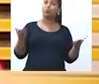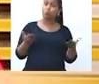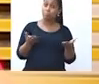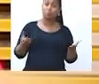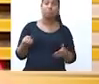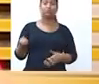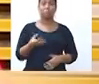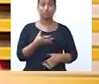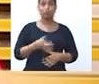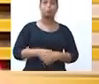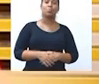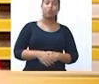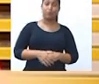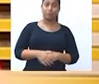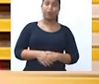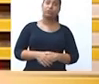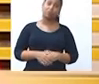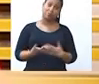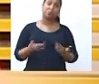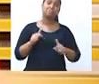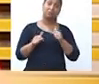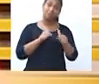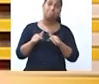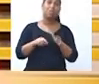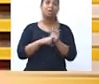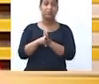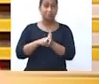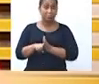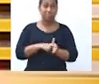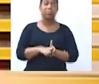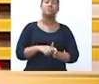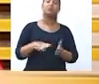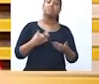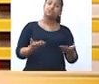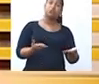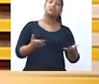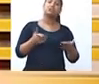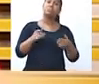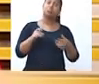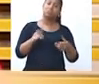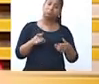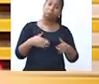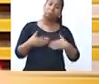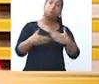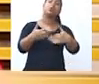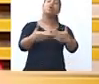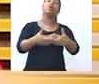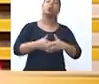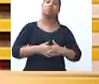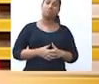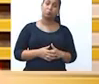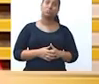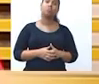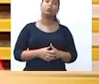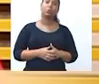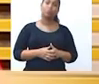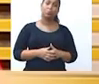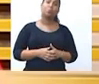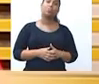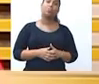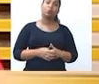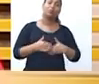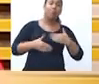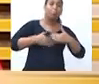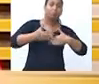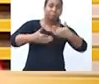de novidades, né? E trabalhos e pesquisas que estão sendo... ganhou um pouquinho, um pouquinho